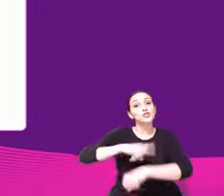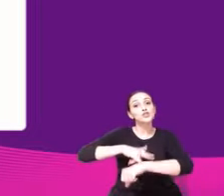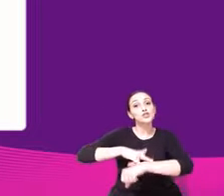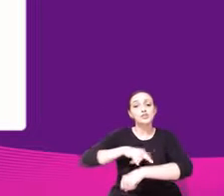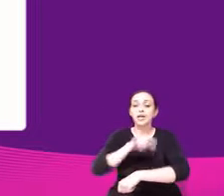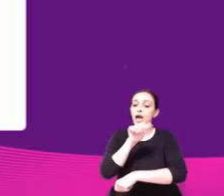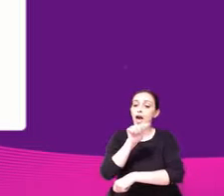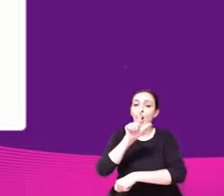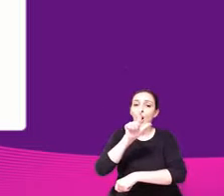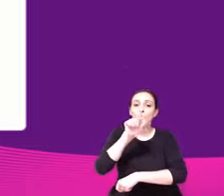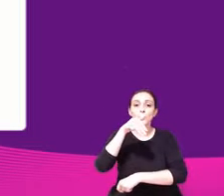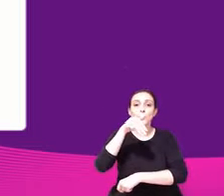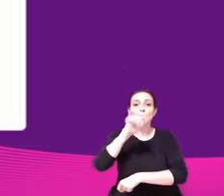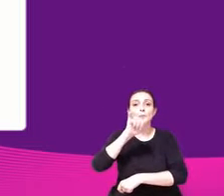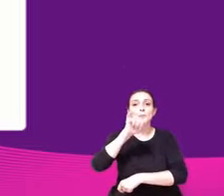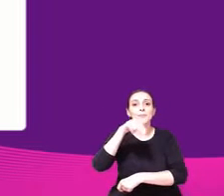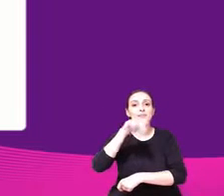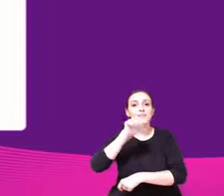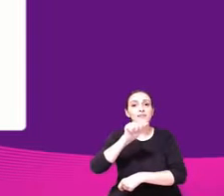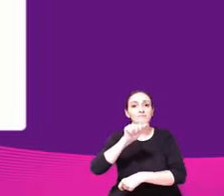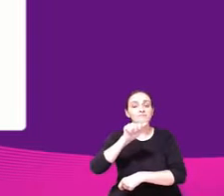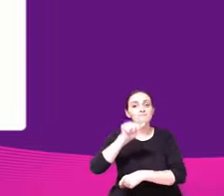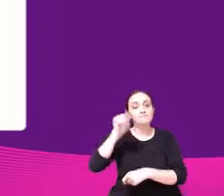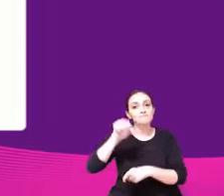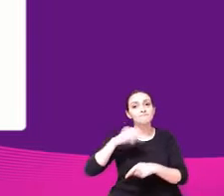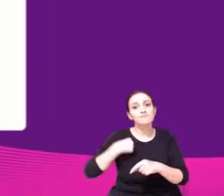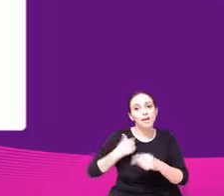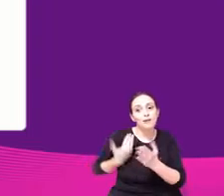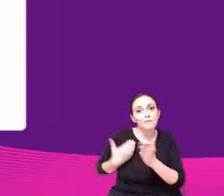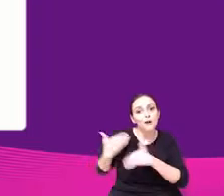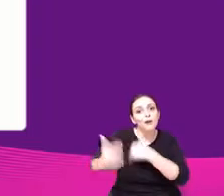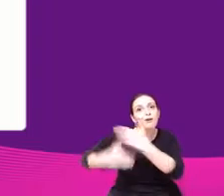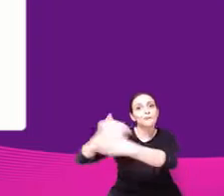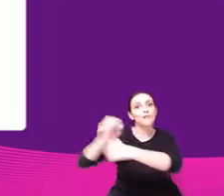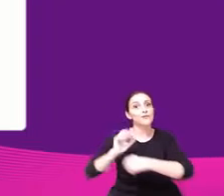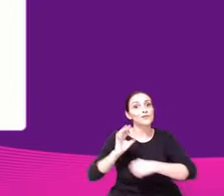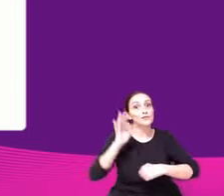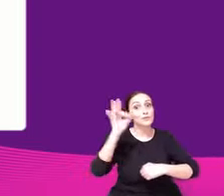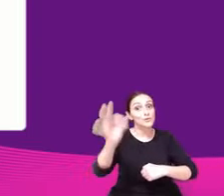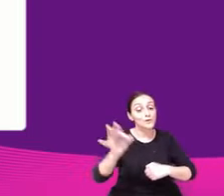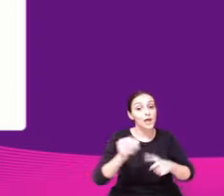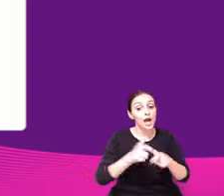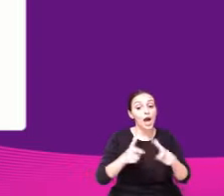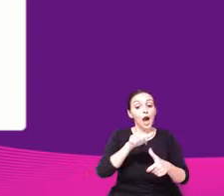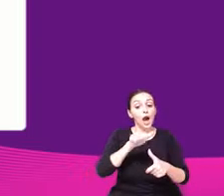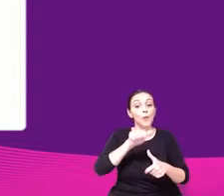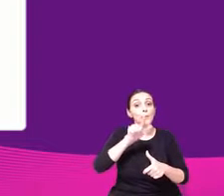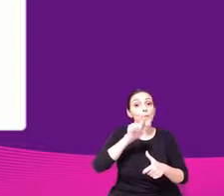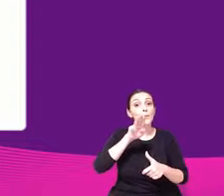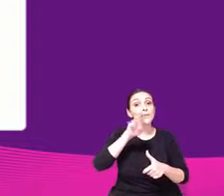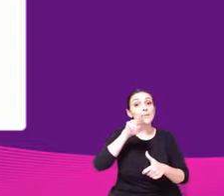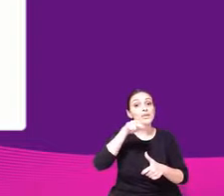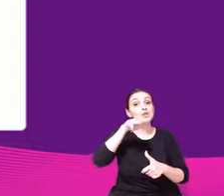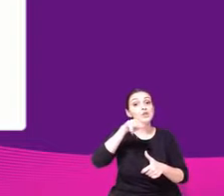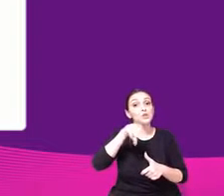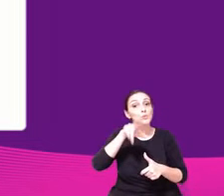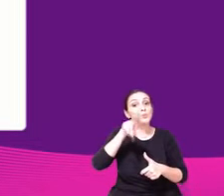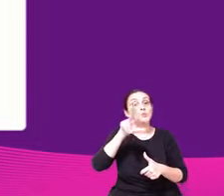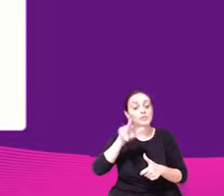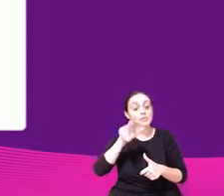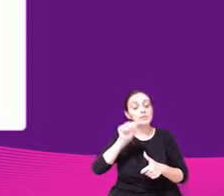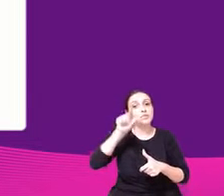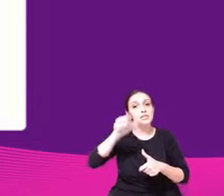você também entenda os pacientes com maior risco de progredir no futuro. Pacientes com maior albuminúria são pacientes que têm um risco maior